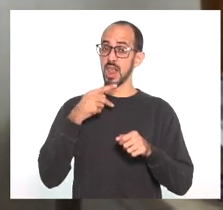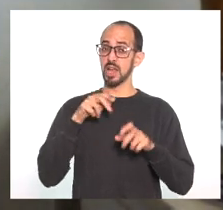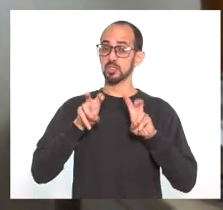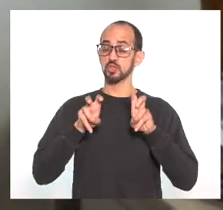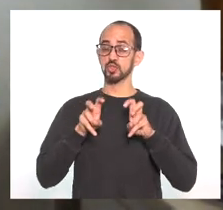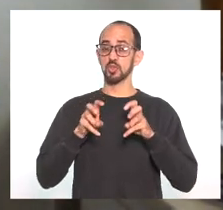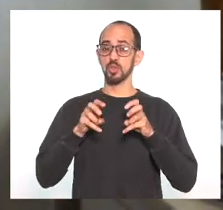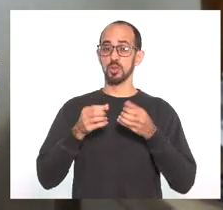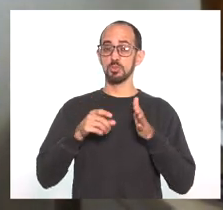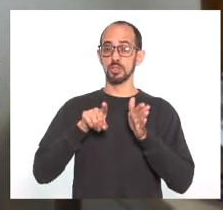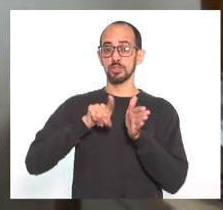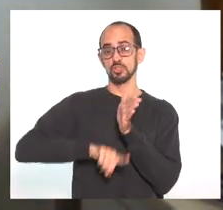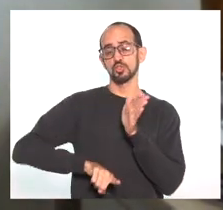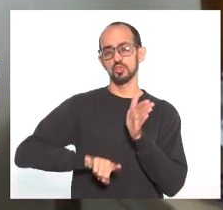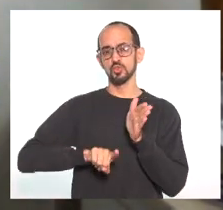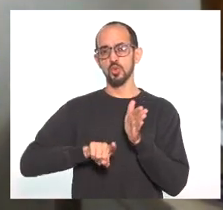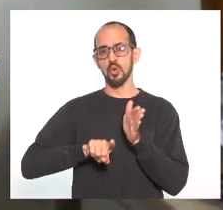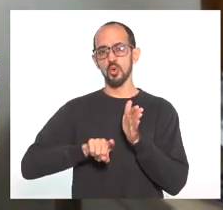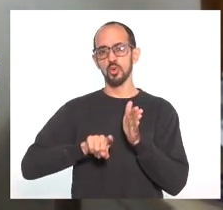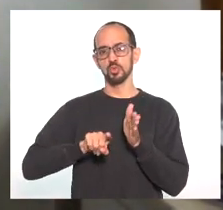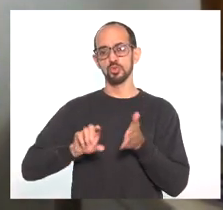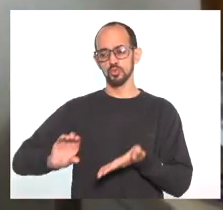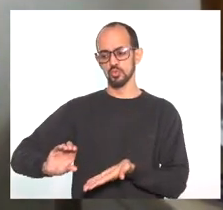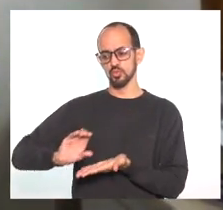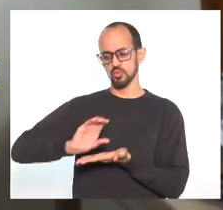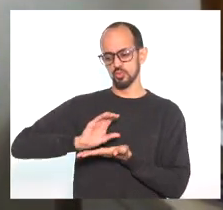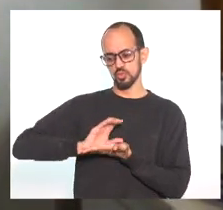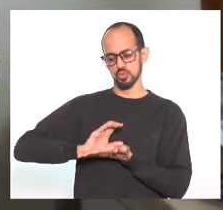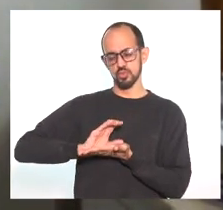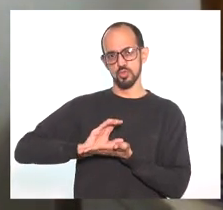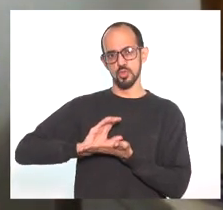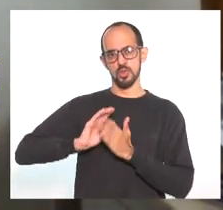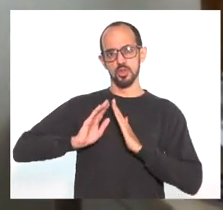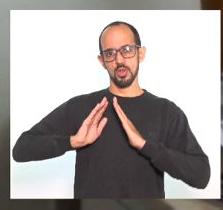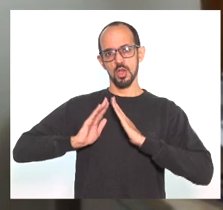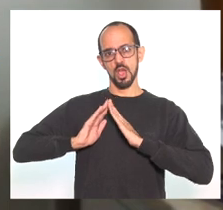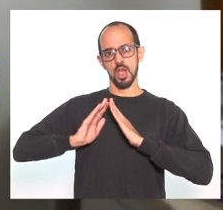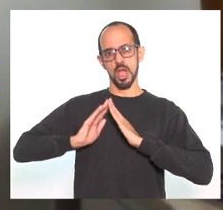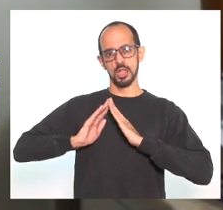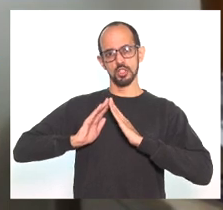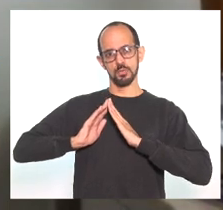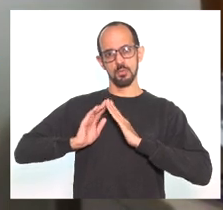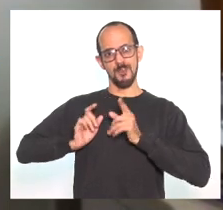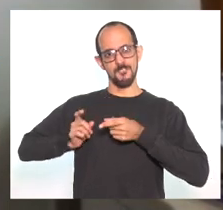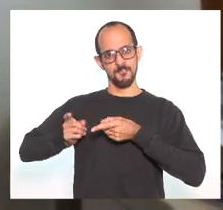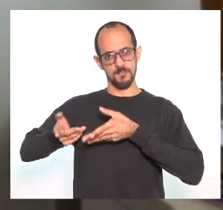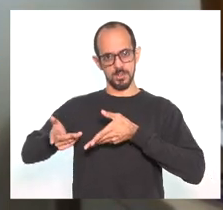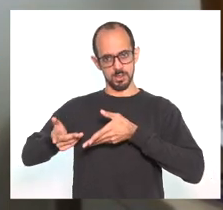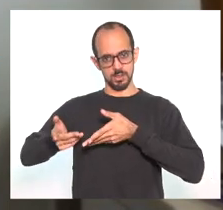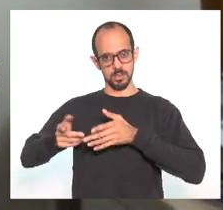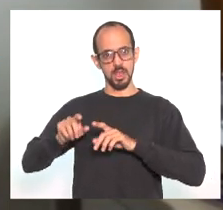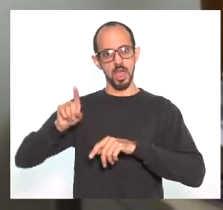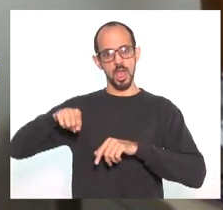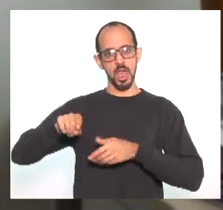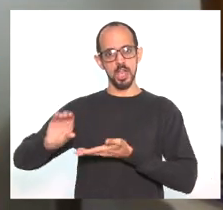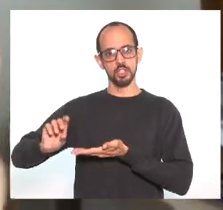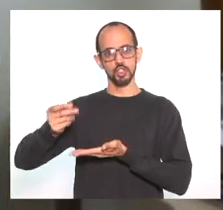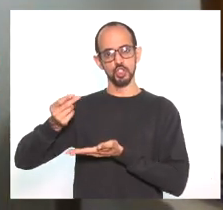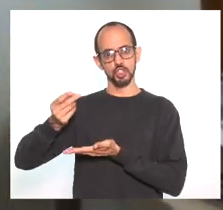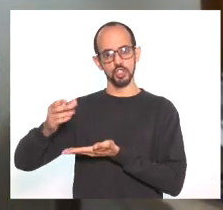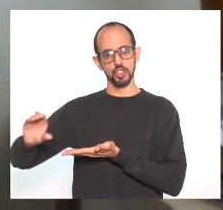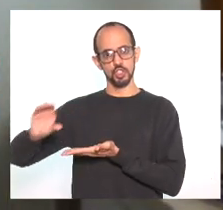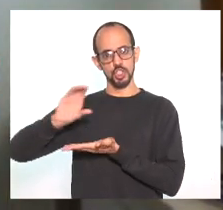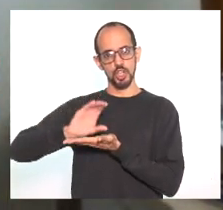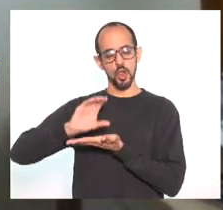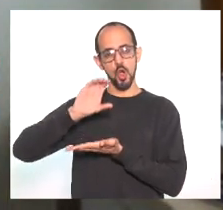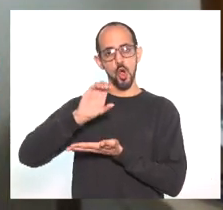receitas patrimoniais. Por via de consequência, nós estamos tratando de receitas